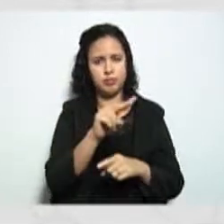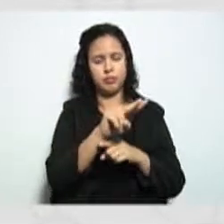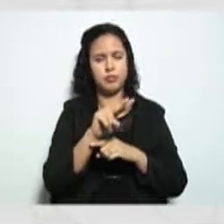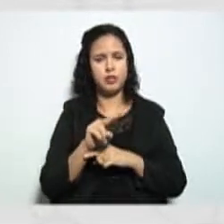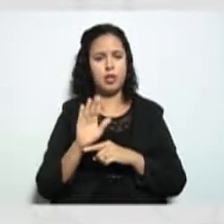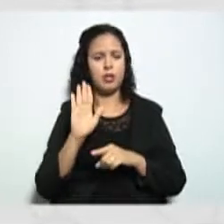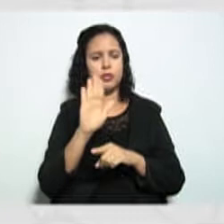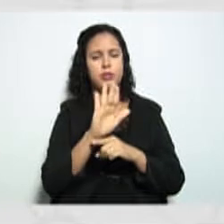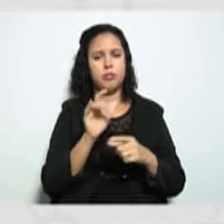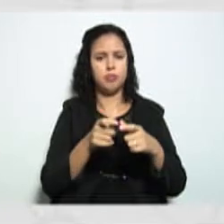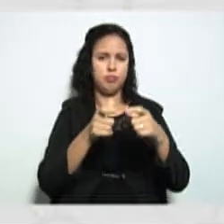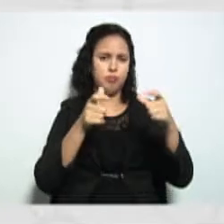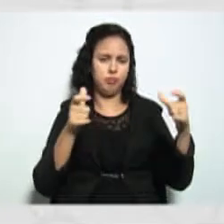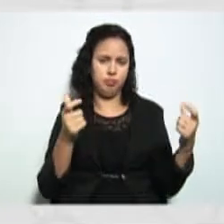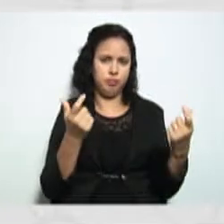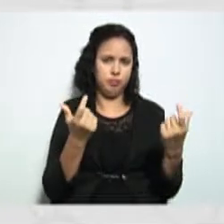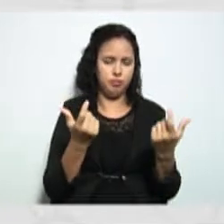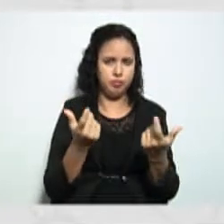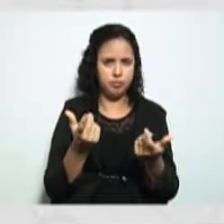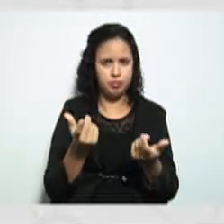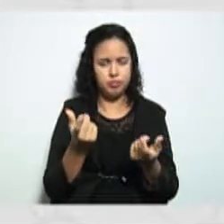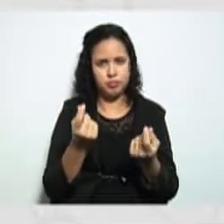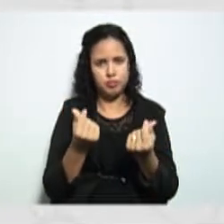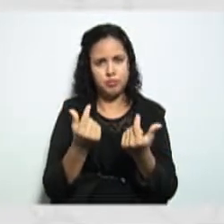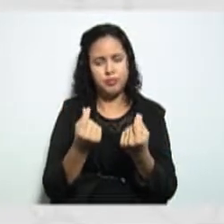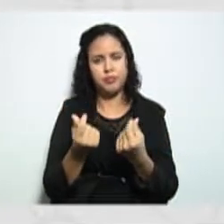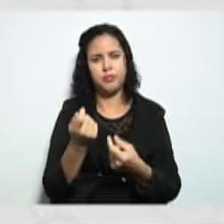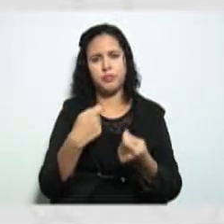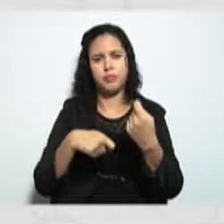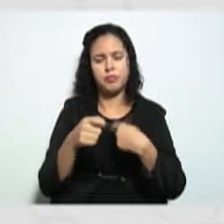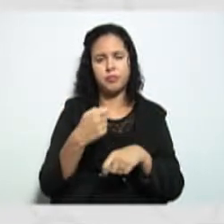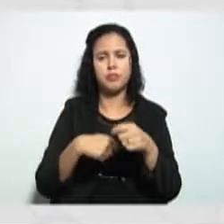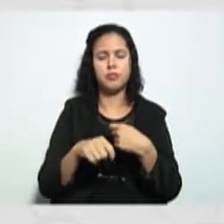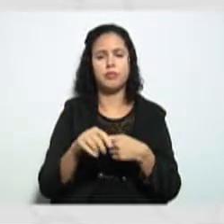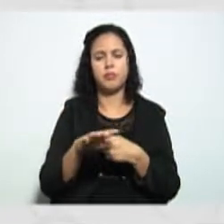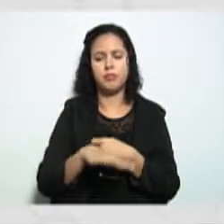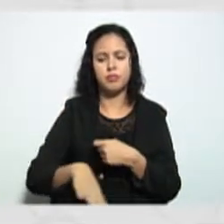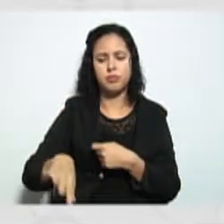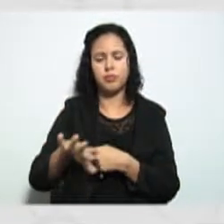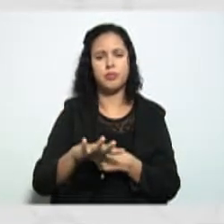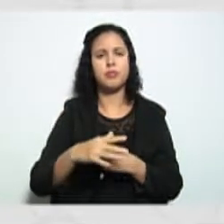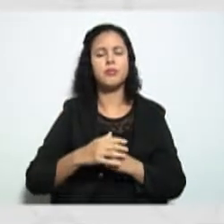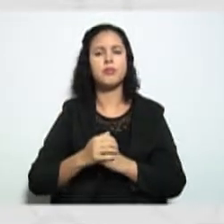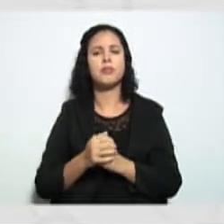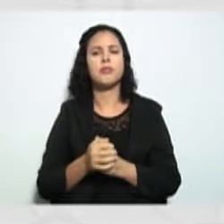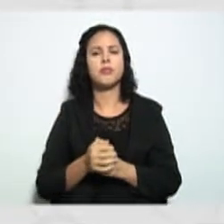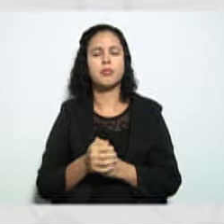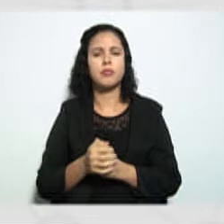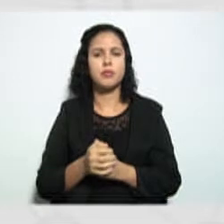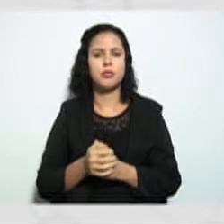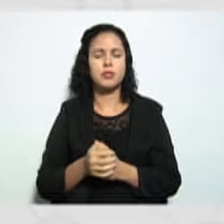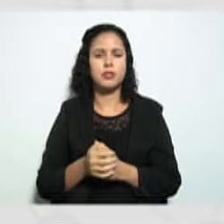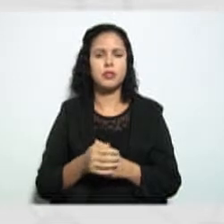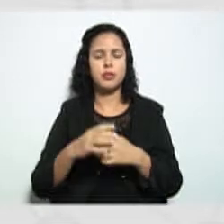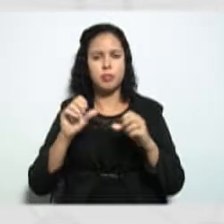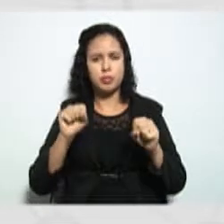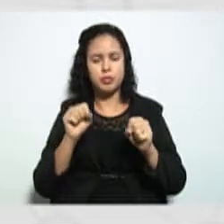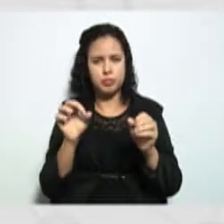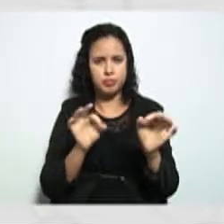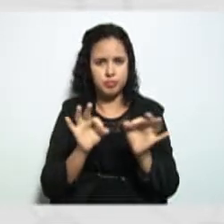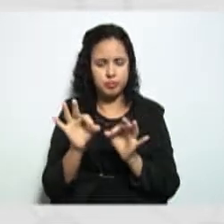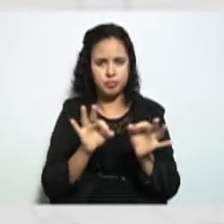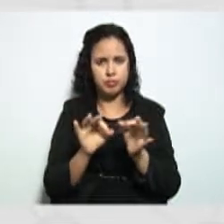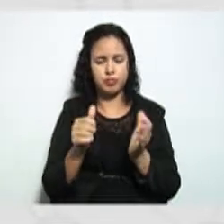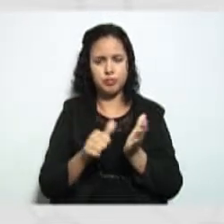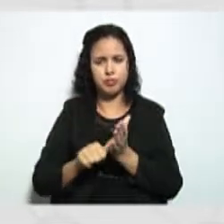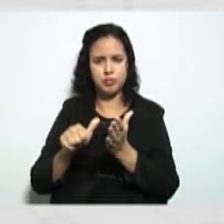Exatamente, aqui no nosso estado é tão importante, né? A cooperativa de crédito tem a finalidade de organizar um fundo formado pelo capital dos sócios, destinados